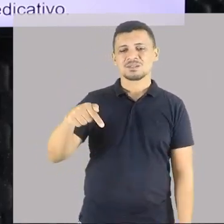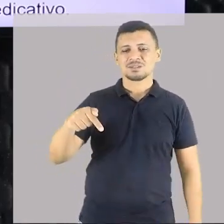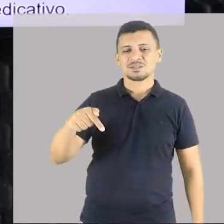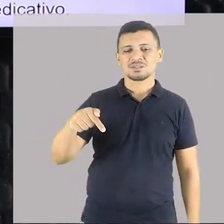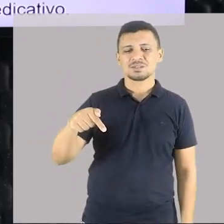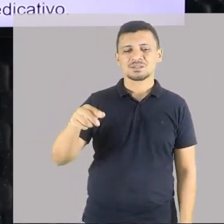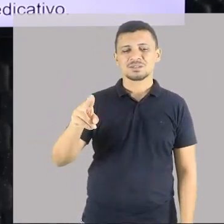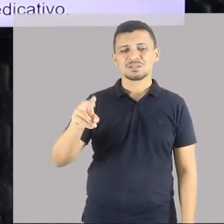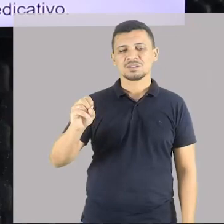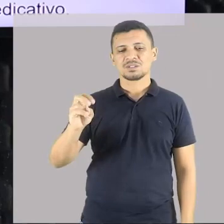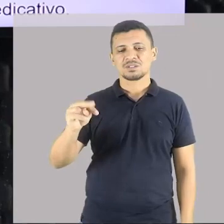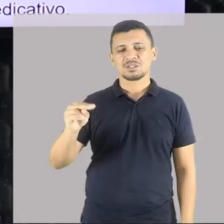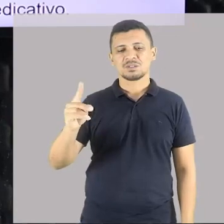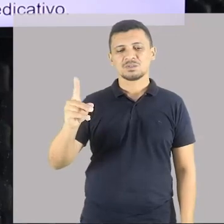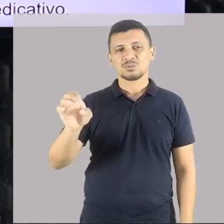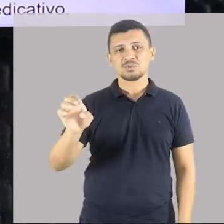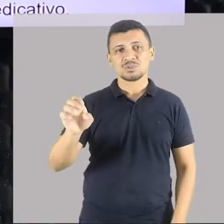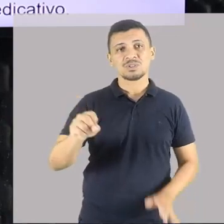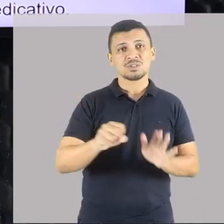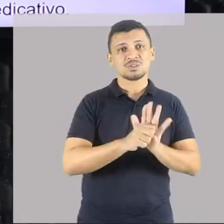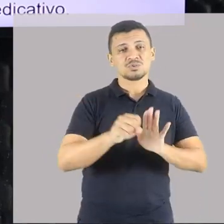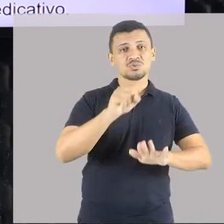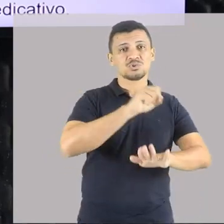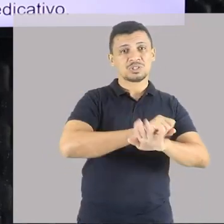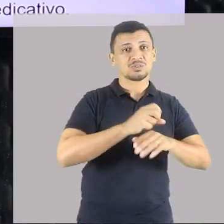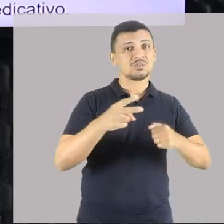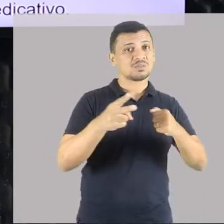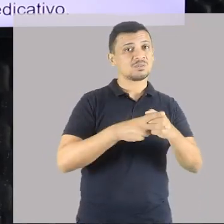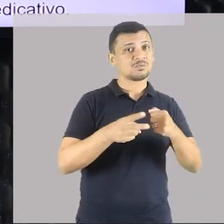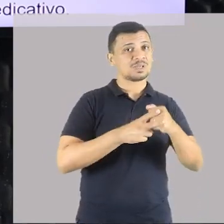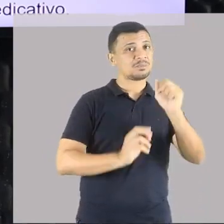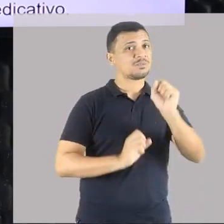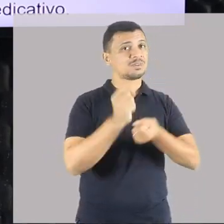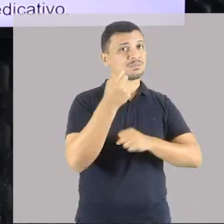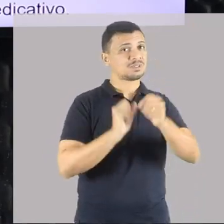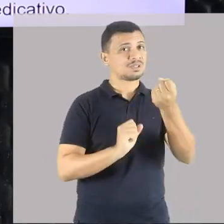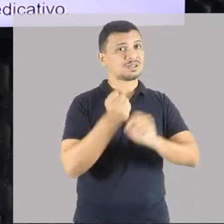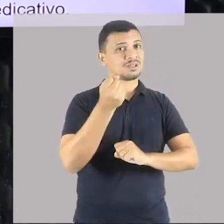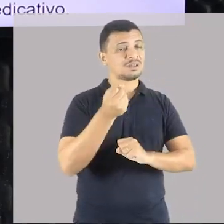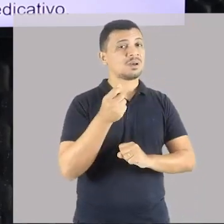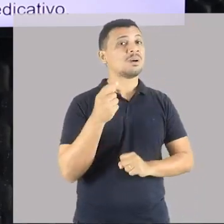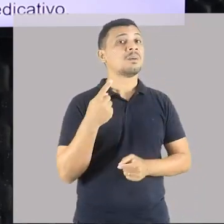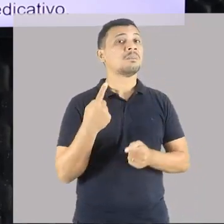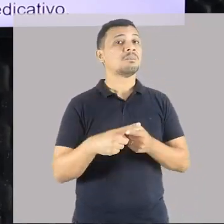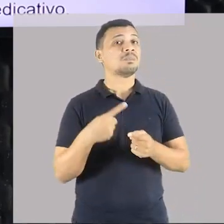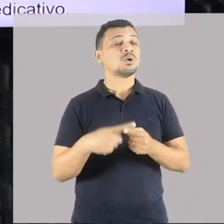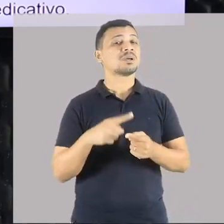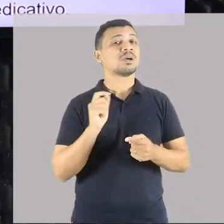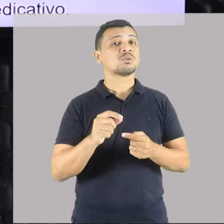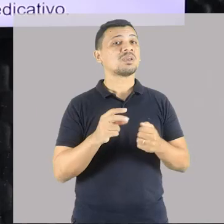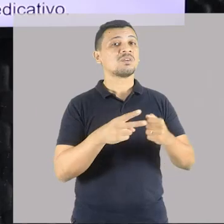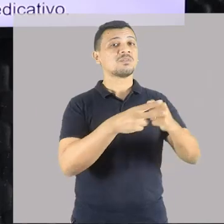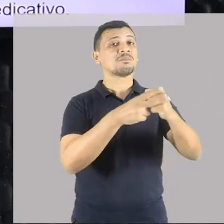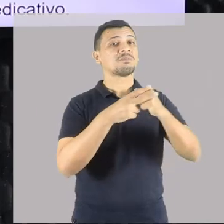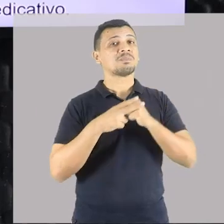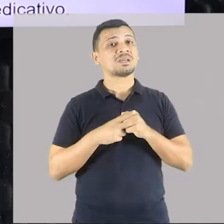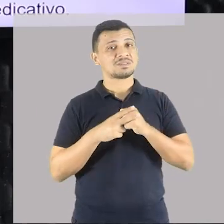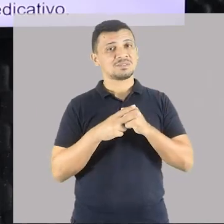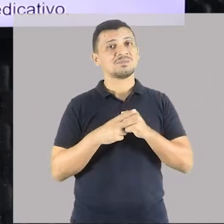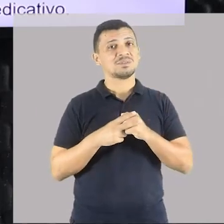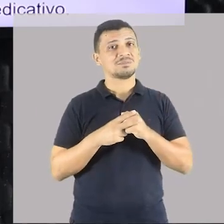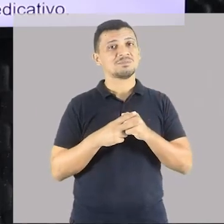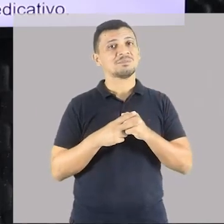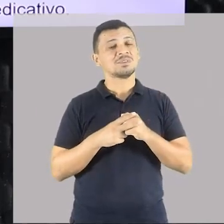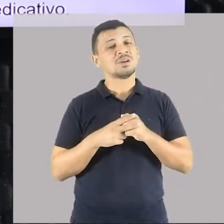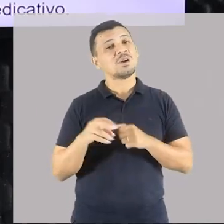a quietude, é sujeito do verbo fabricar. Porque a voz aí está na voz passiva sintética,